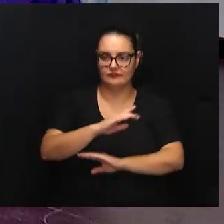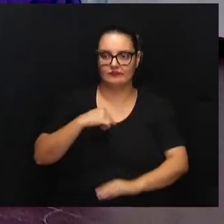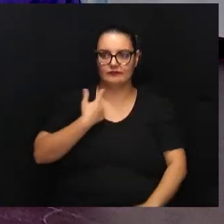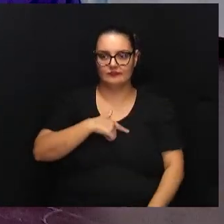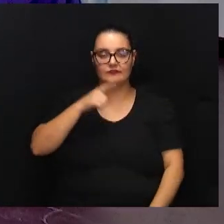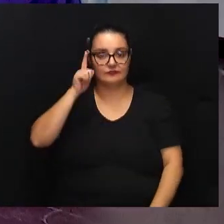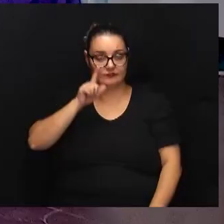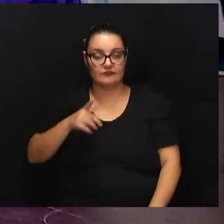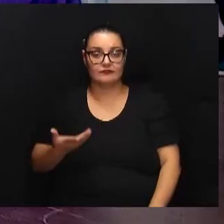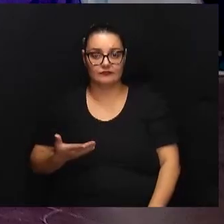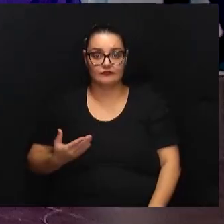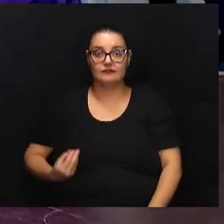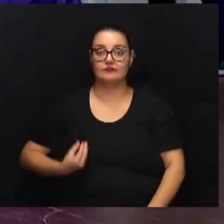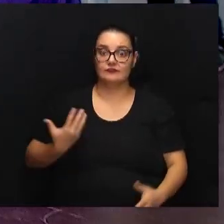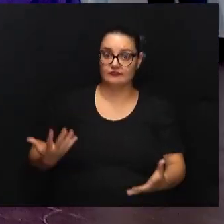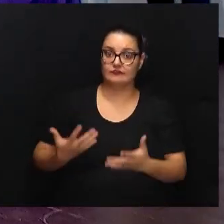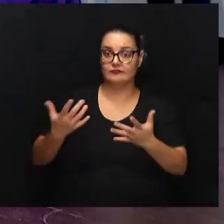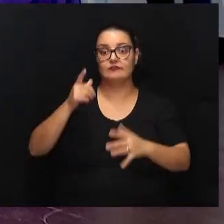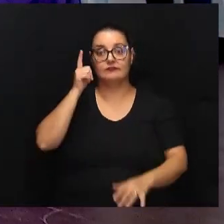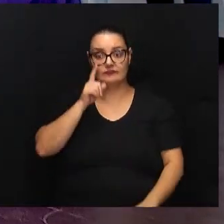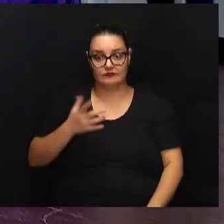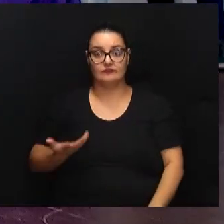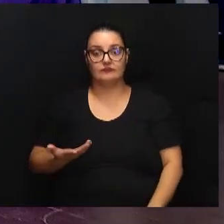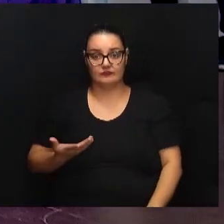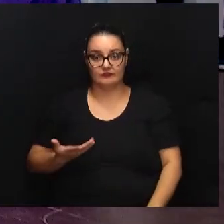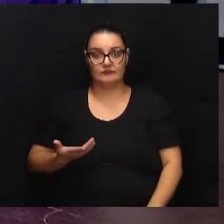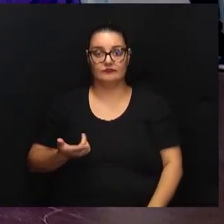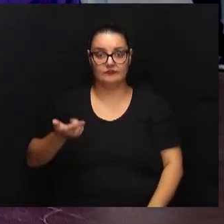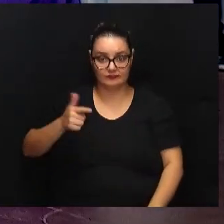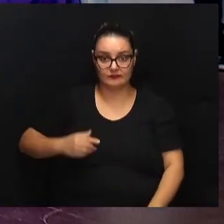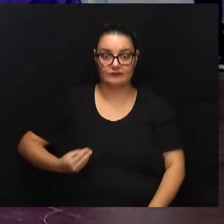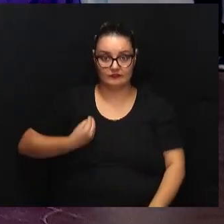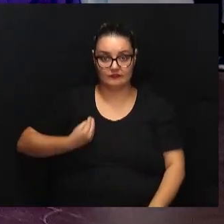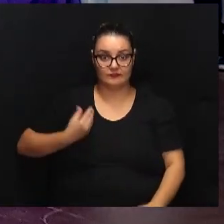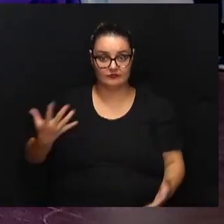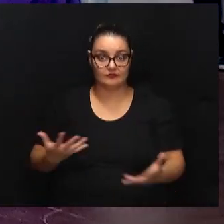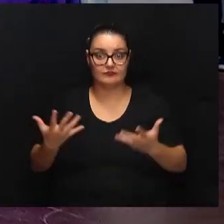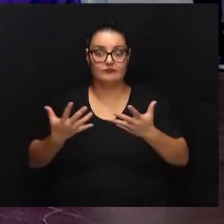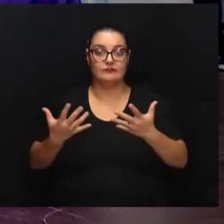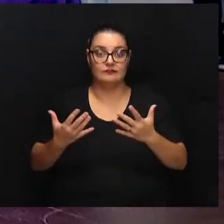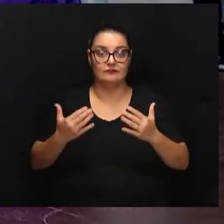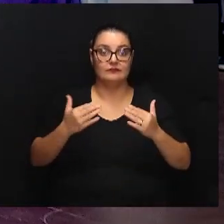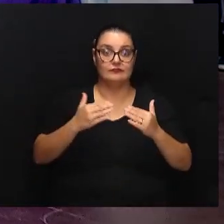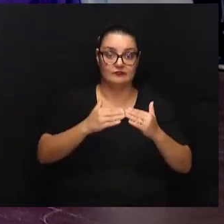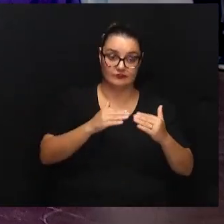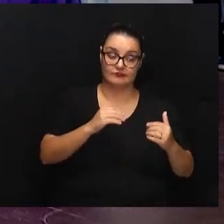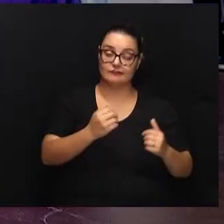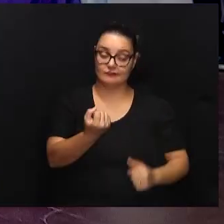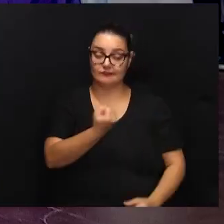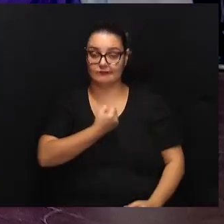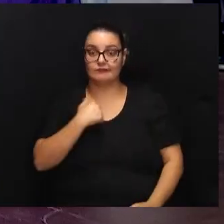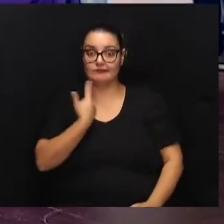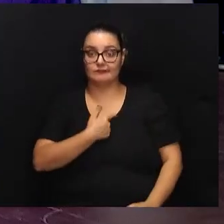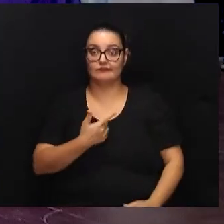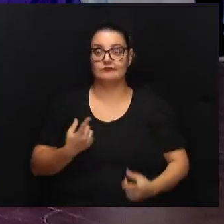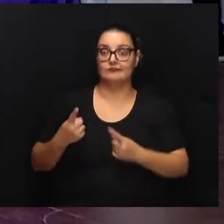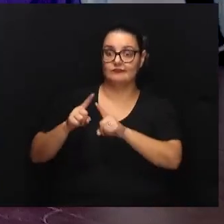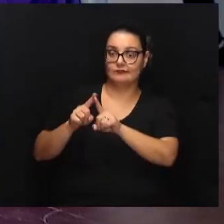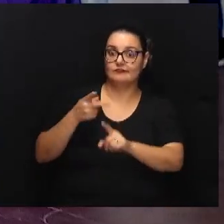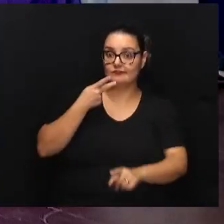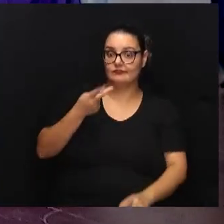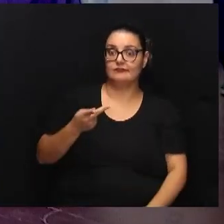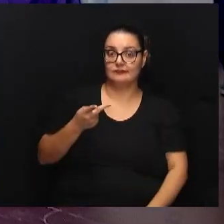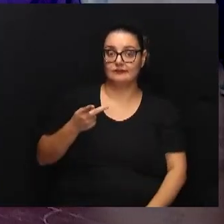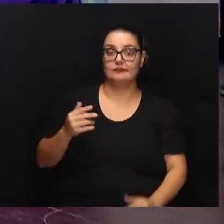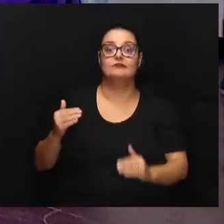desse instrumento, né, que é a Câmara, para a gente conseguir sobreviver e a gente conseguir se manter vivas, né, porque combinaram de nos